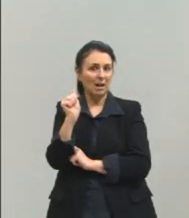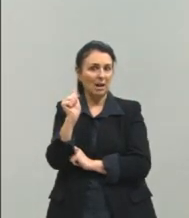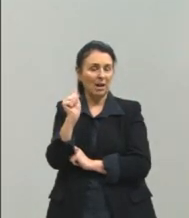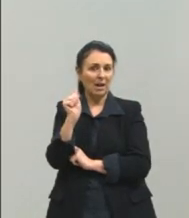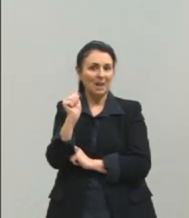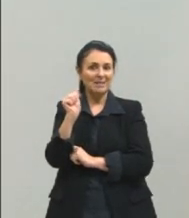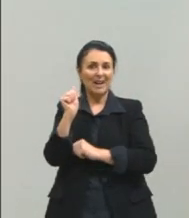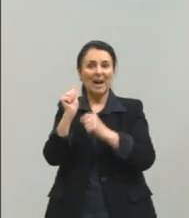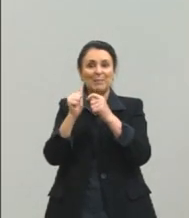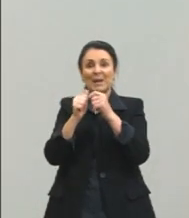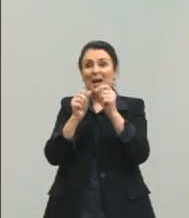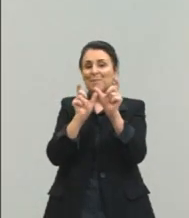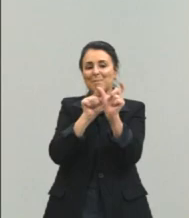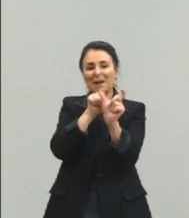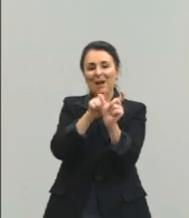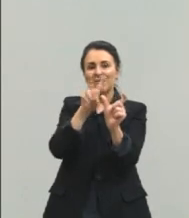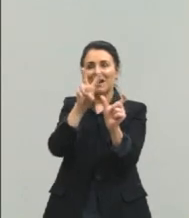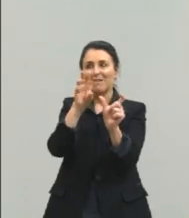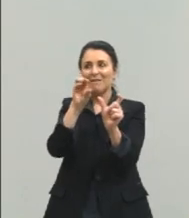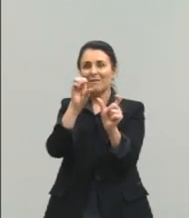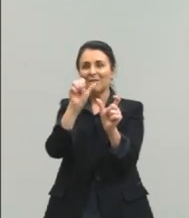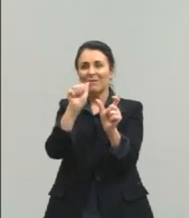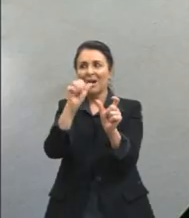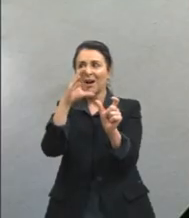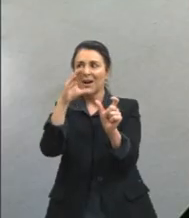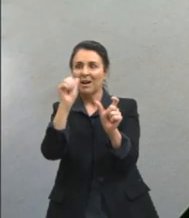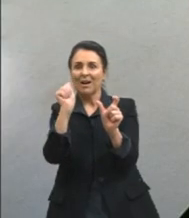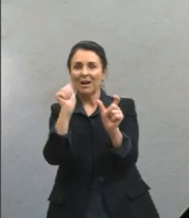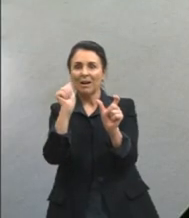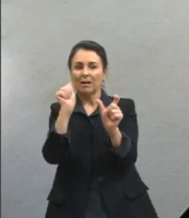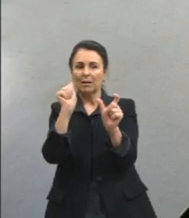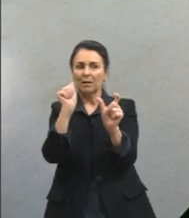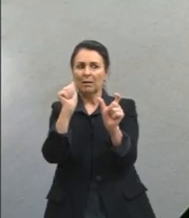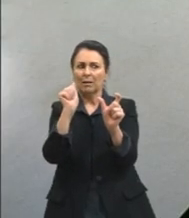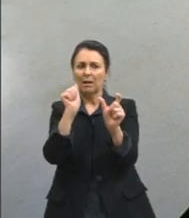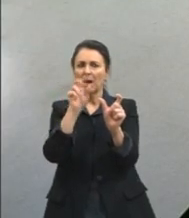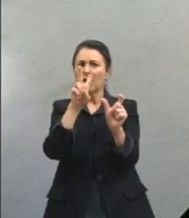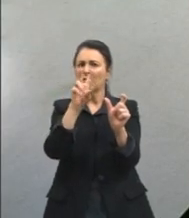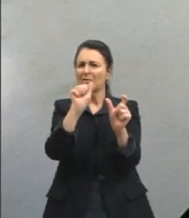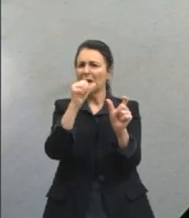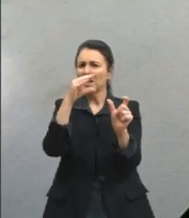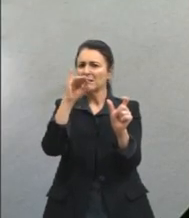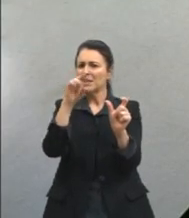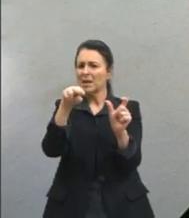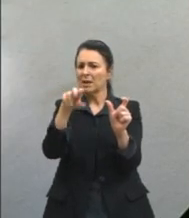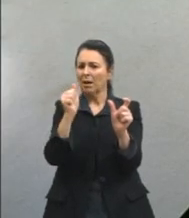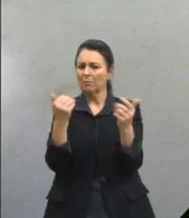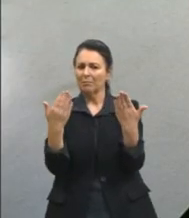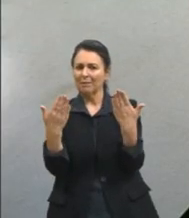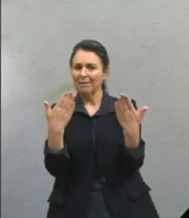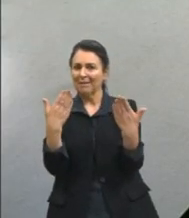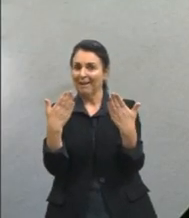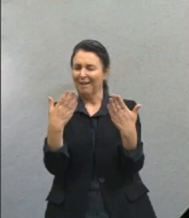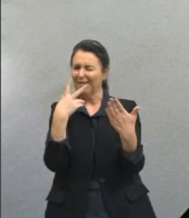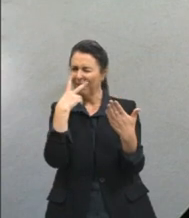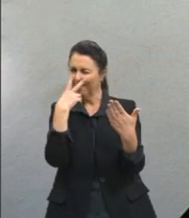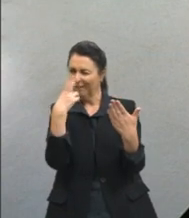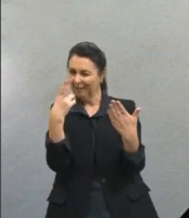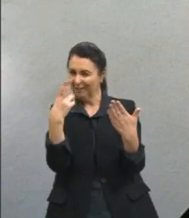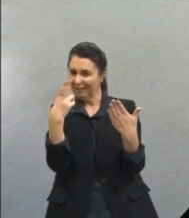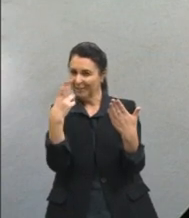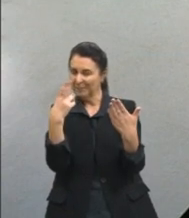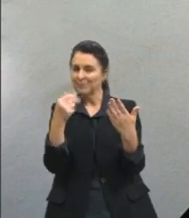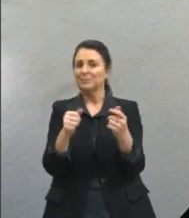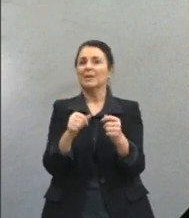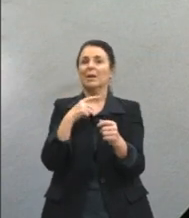vaca. Olha, né? Só, até tinha me passado batido esse sentido, né? Porque a palavra vacina, né? Por causa lá da uma das protagonistas